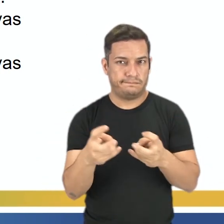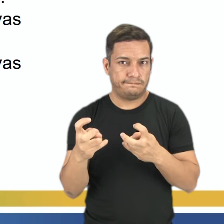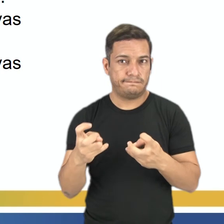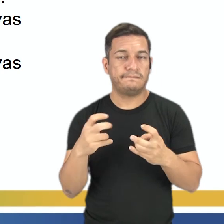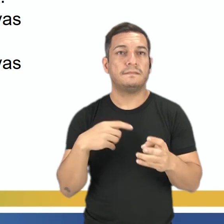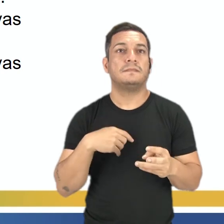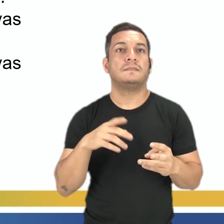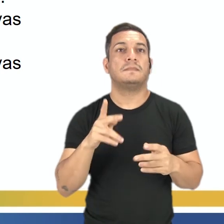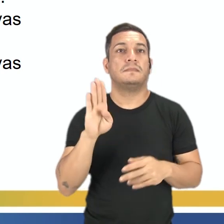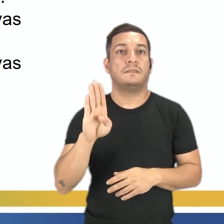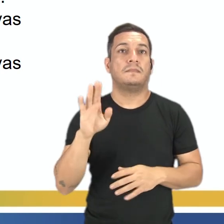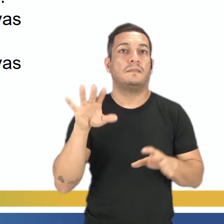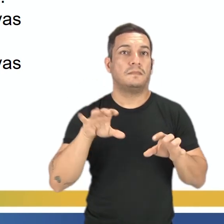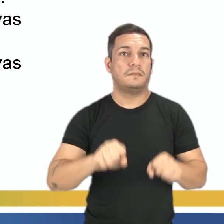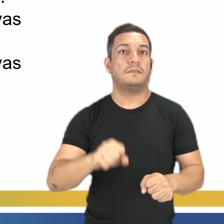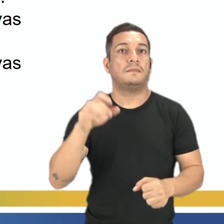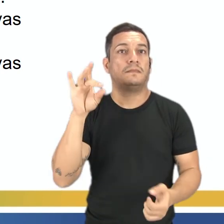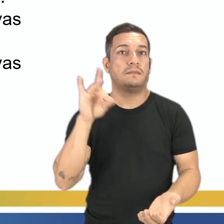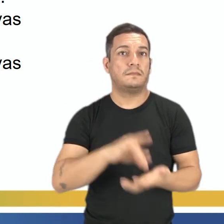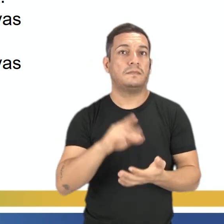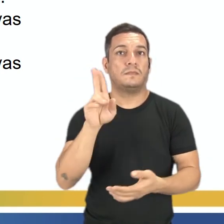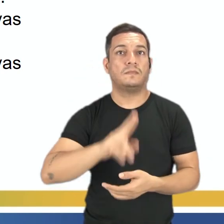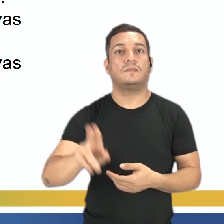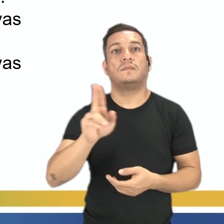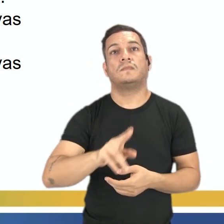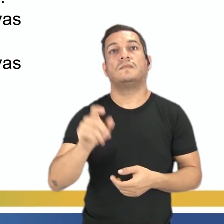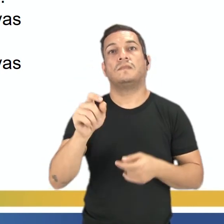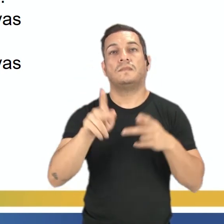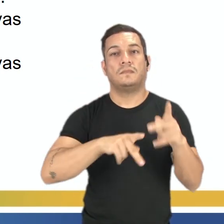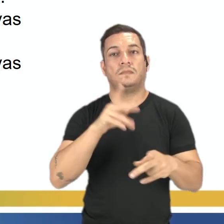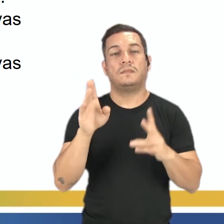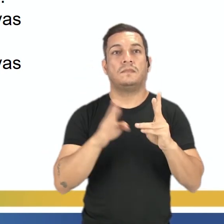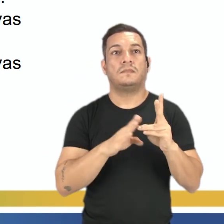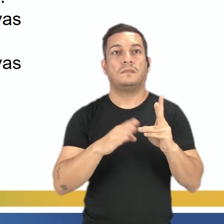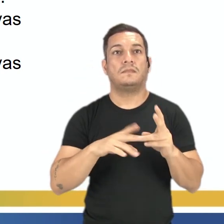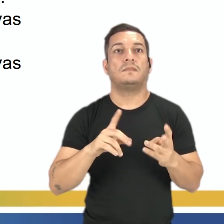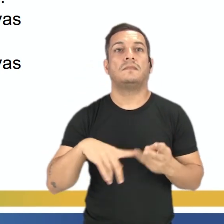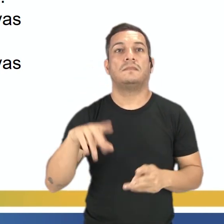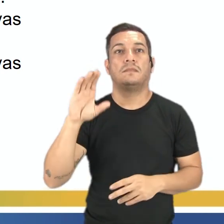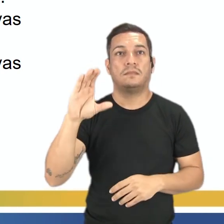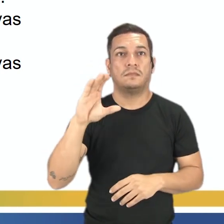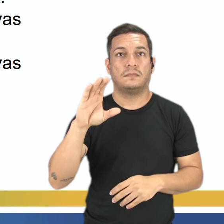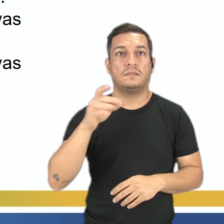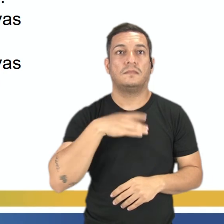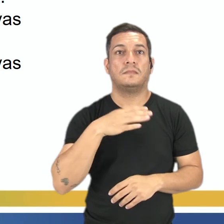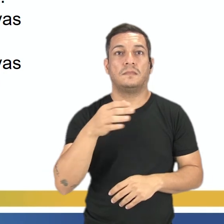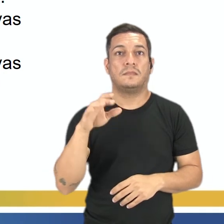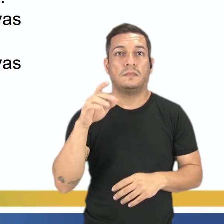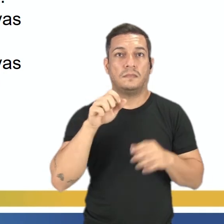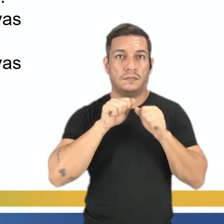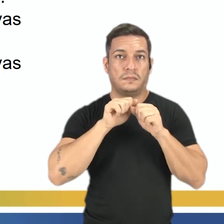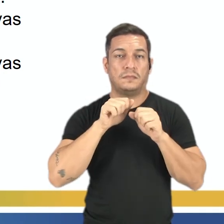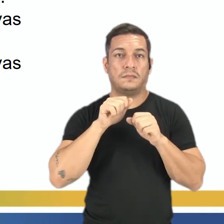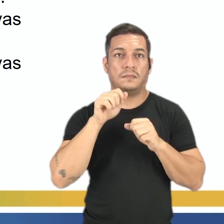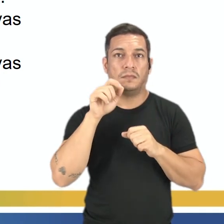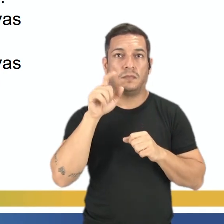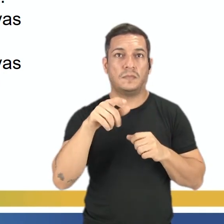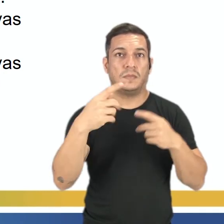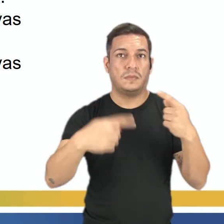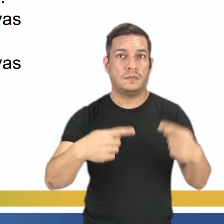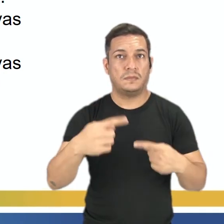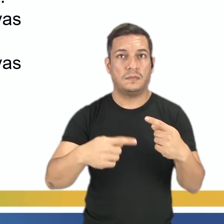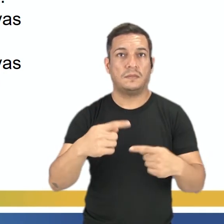B, posse legal, o uso exclusivo pelas populações indígenas. C. Concepção e ampliação integrada de